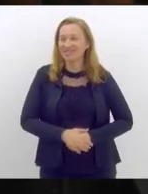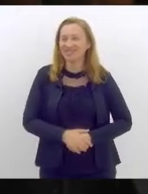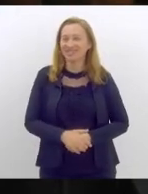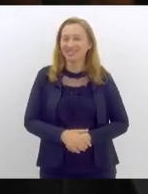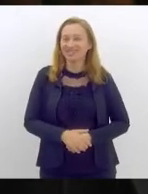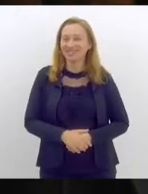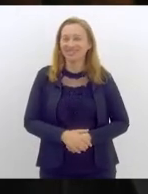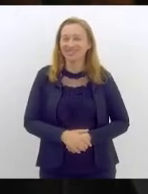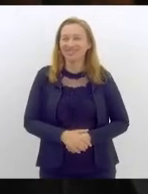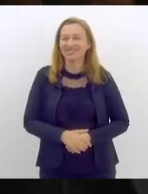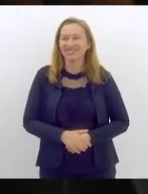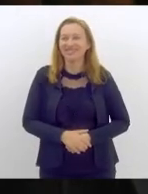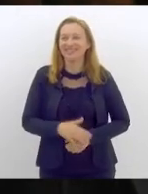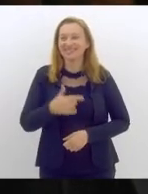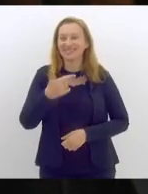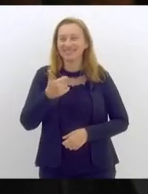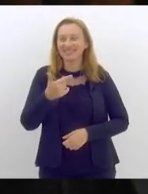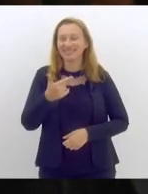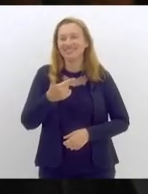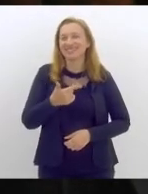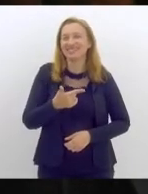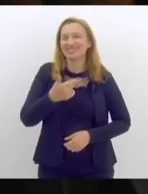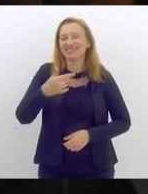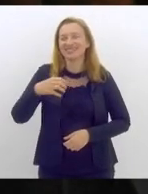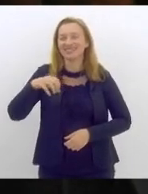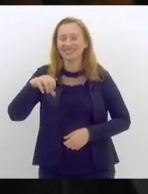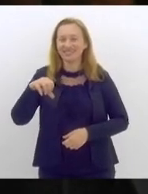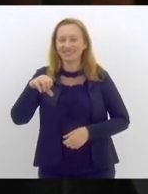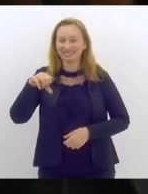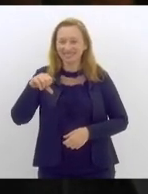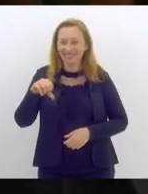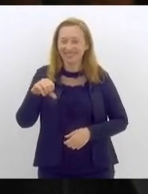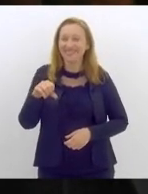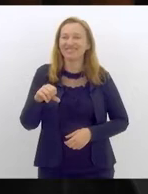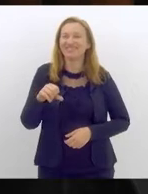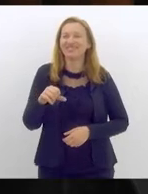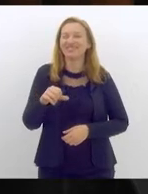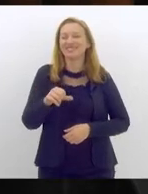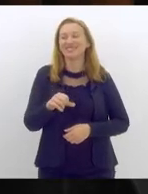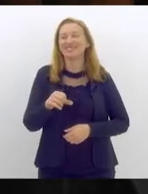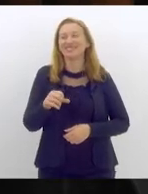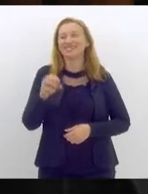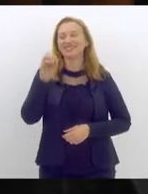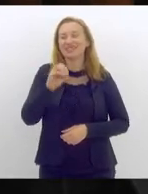19 de outubro de 2022